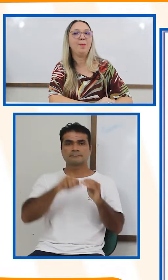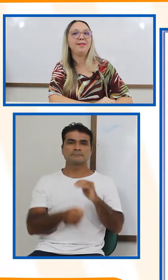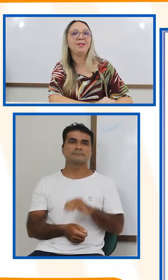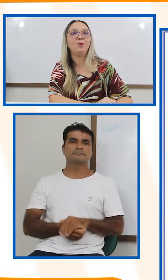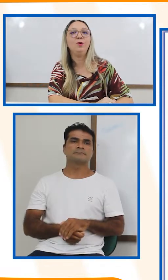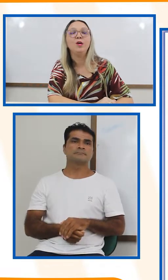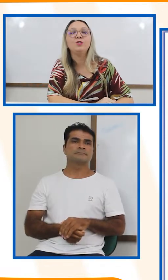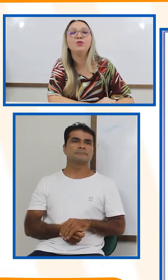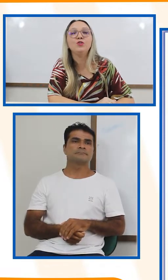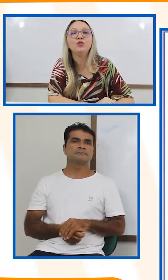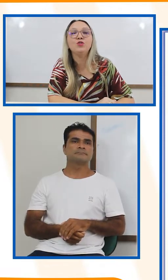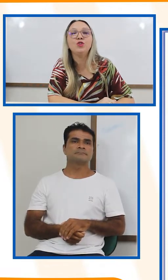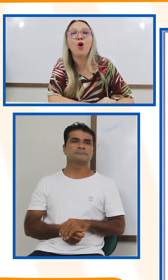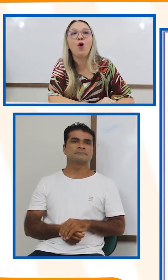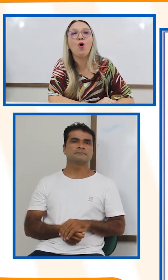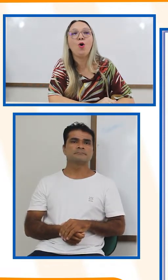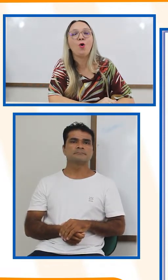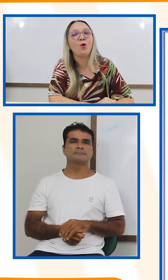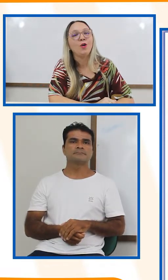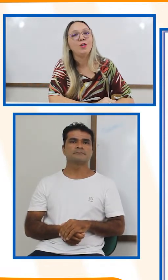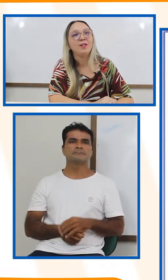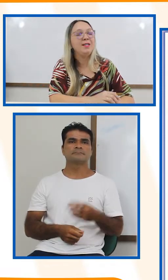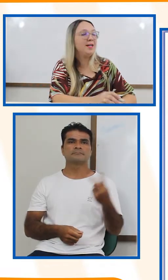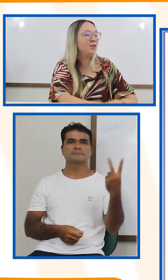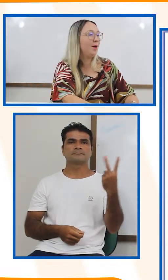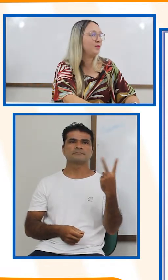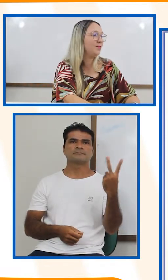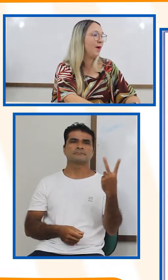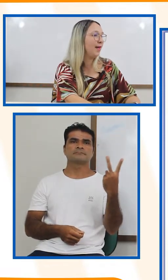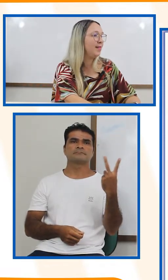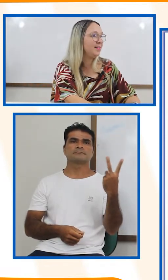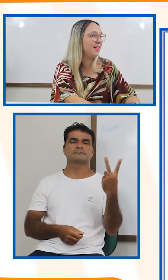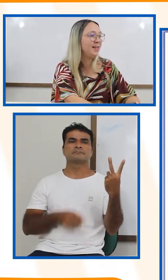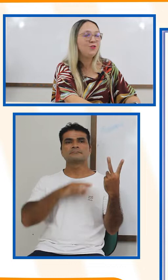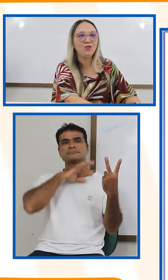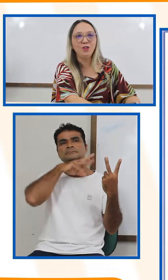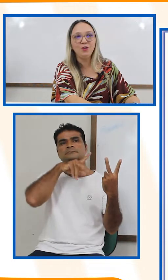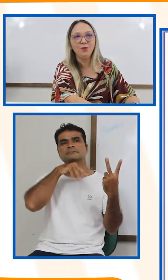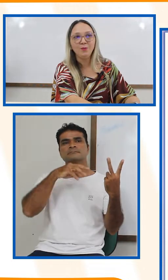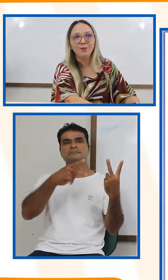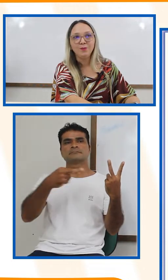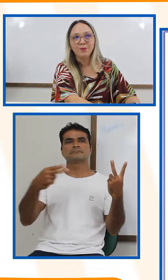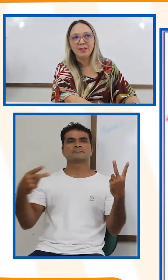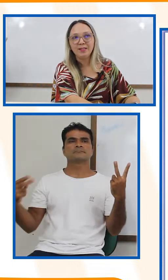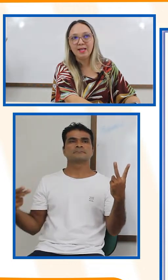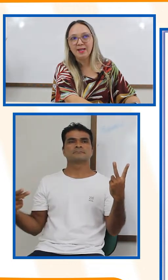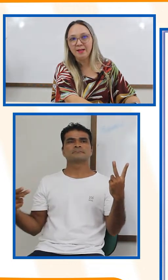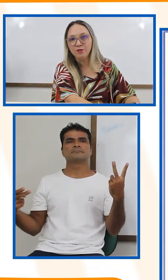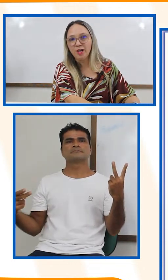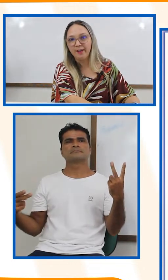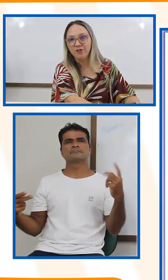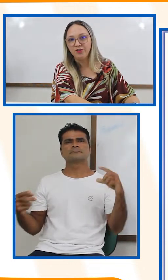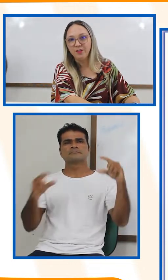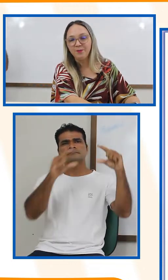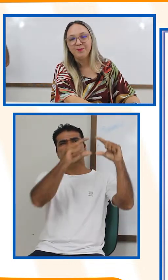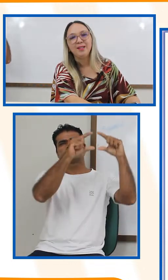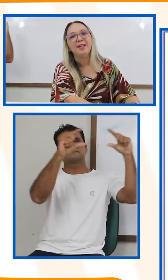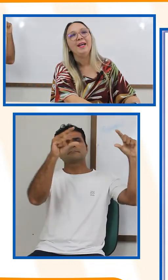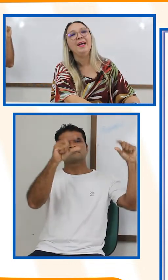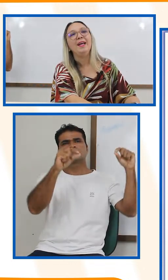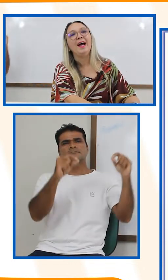animal que começa com Jó. Que animalzinho é esse, lindinho, que tem lá no